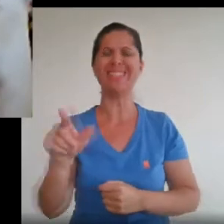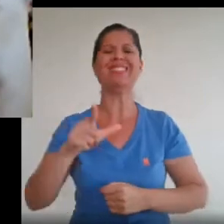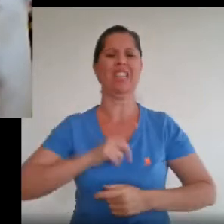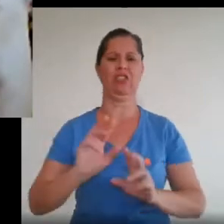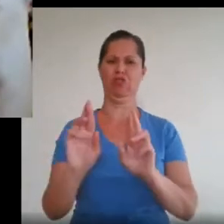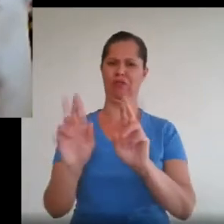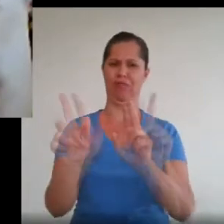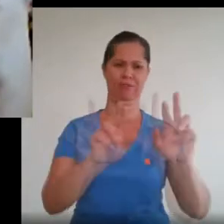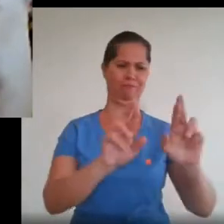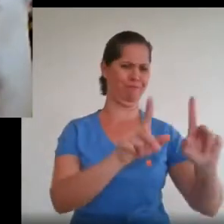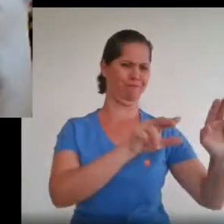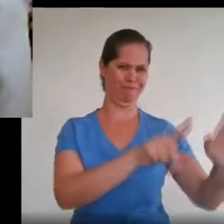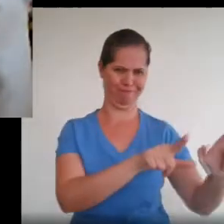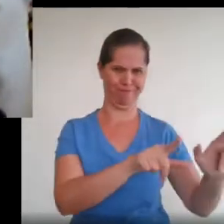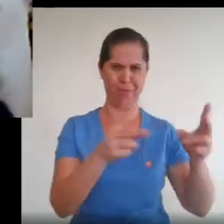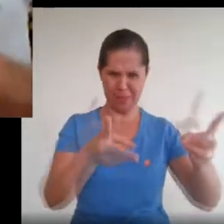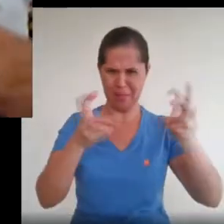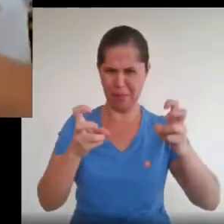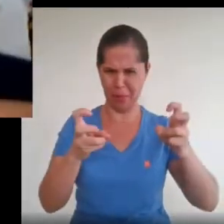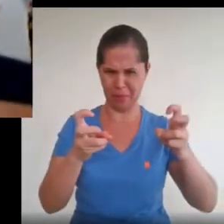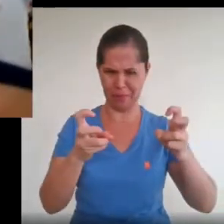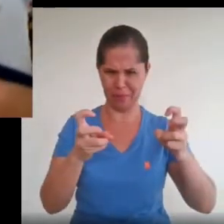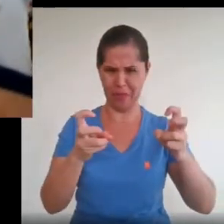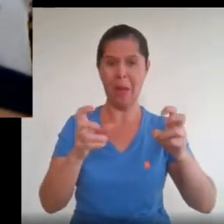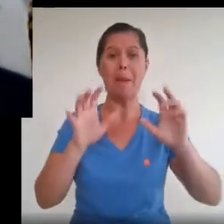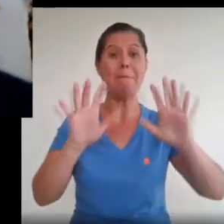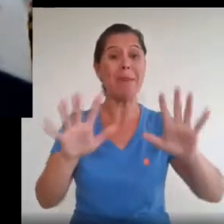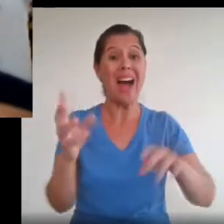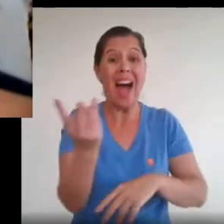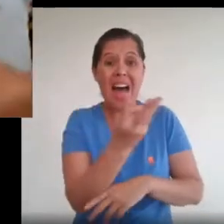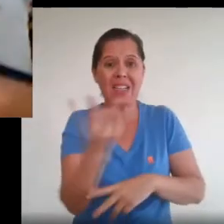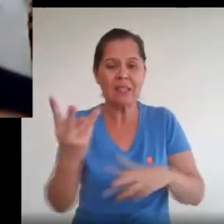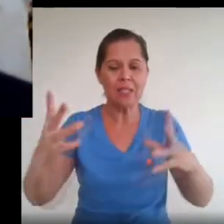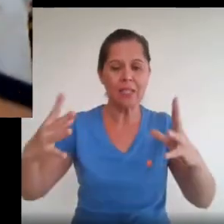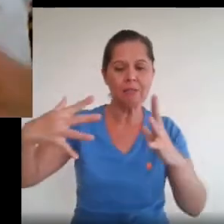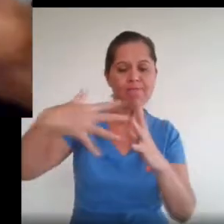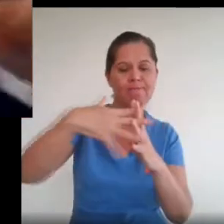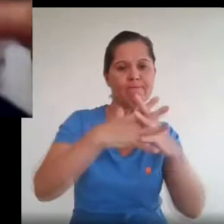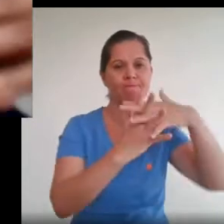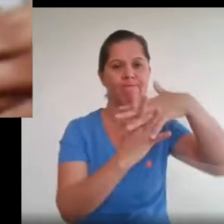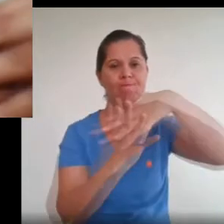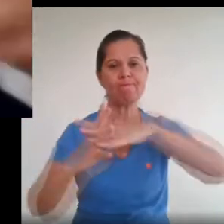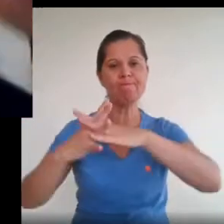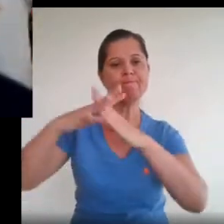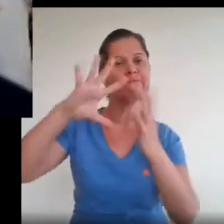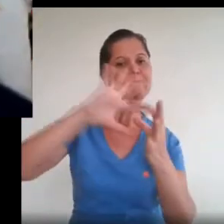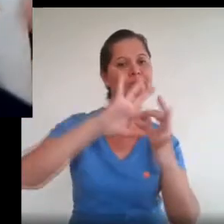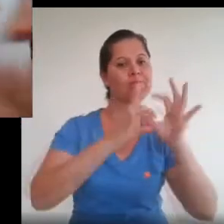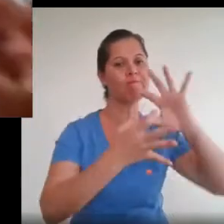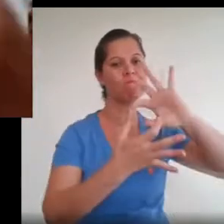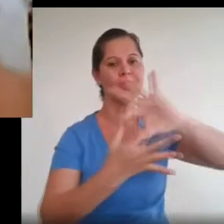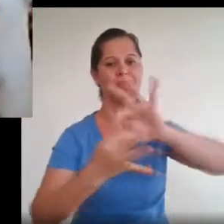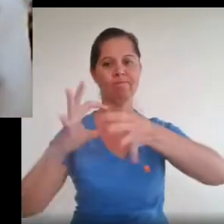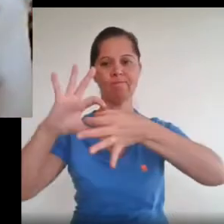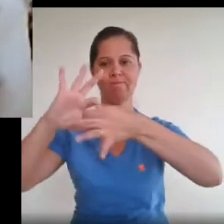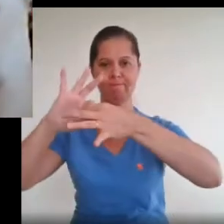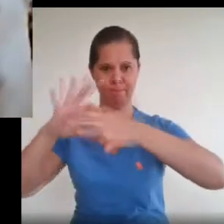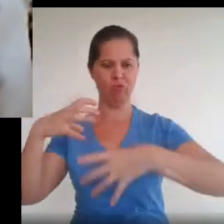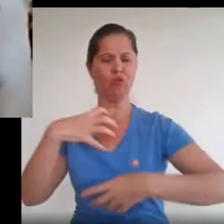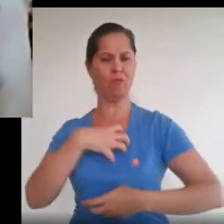tem uma diferença, vocês viram? Mas se cruzam, se entrelaçam, certo? Se